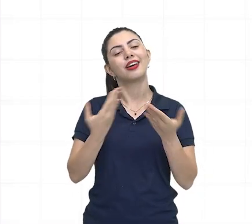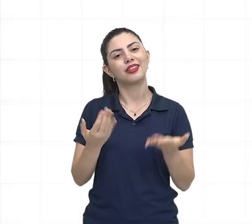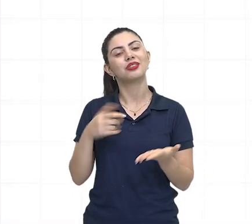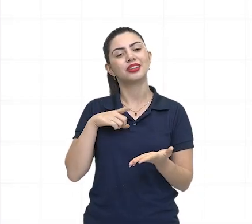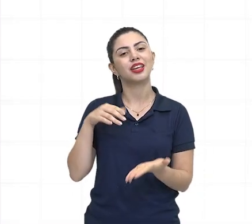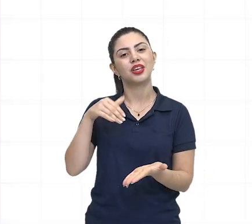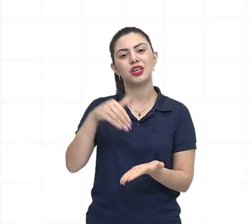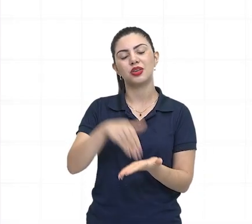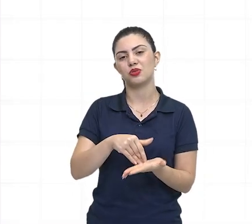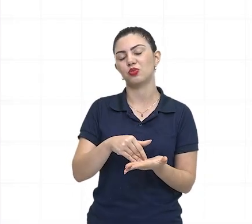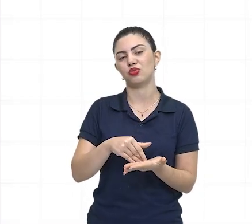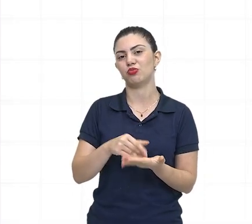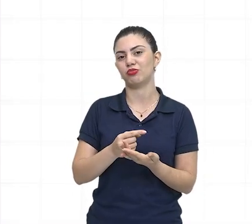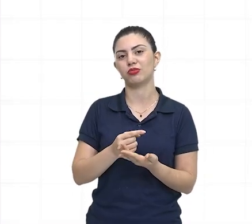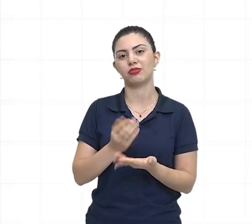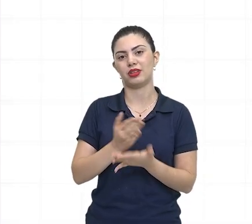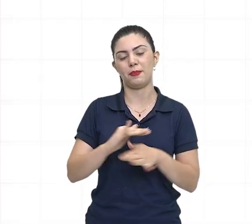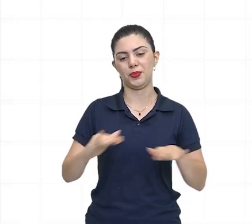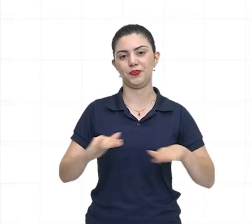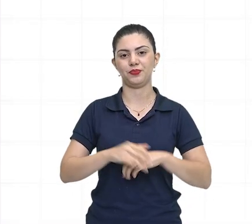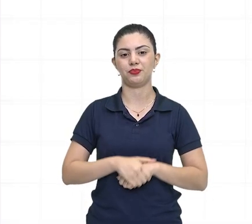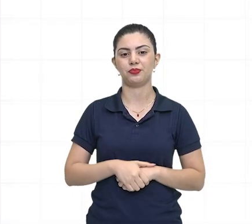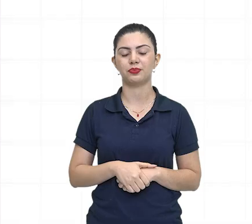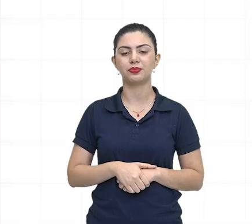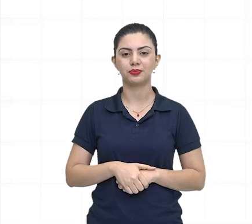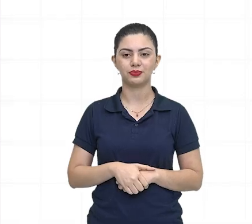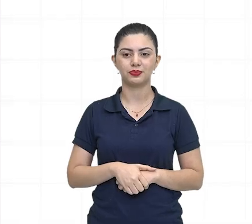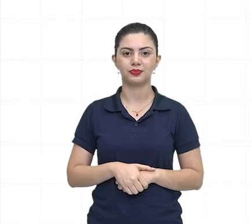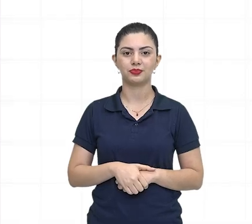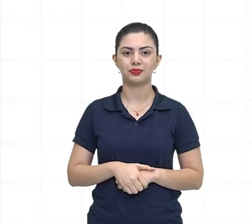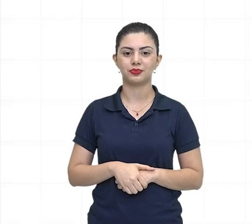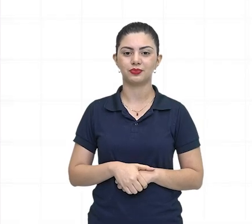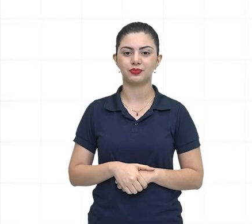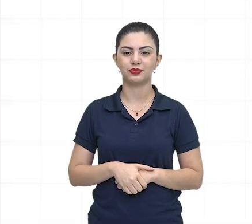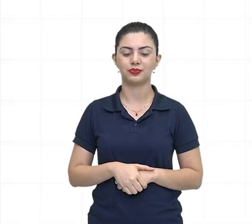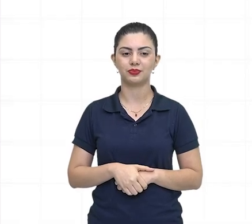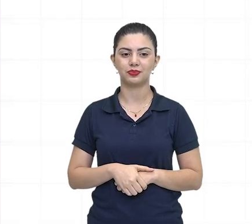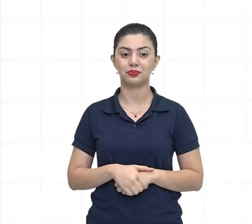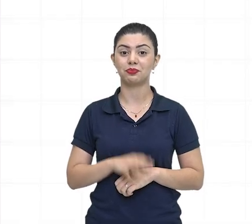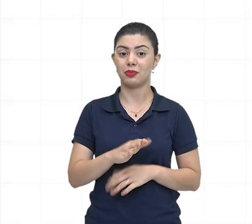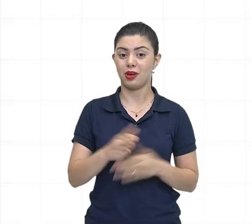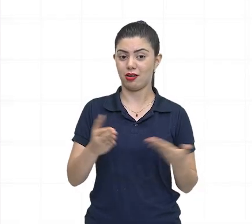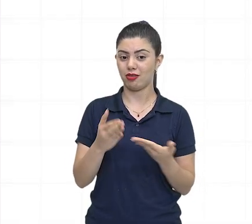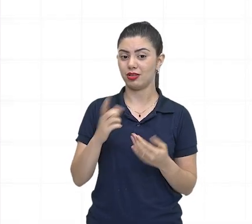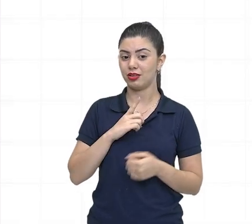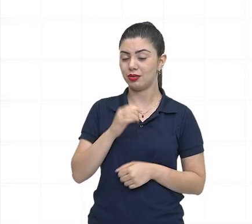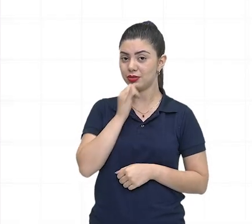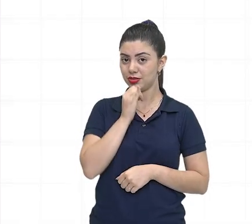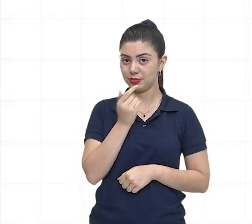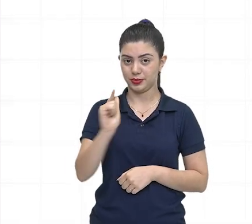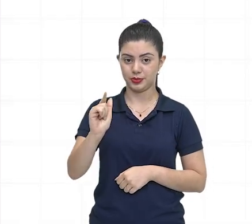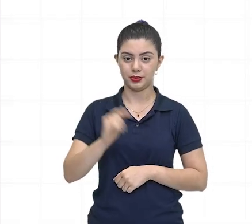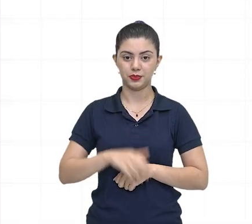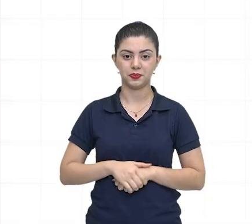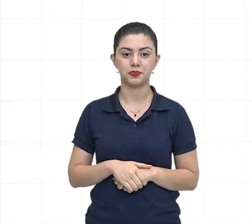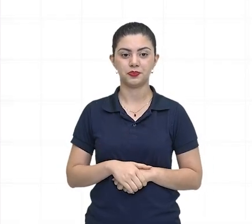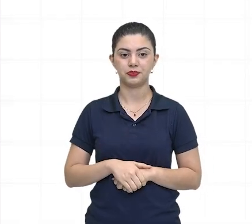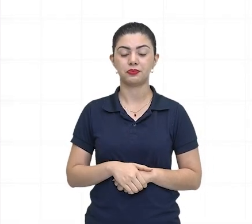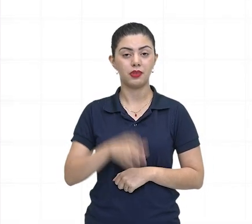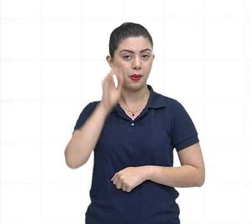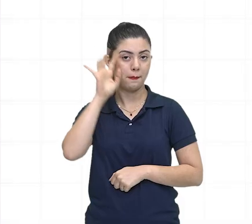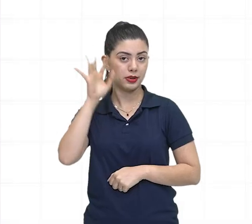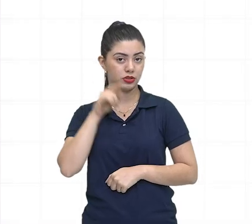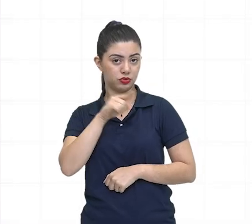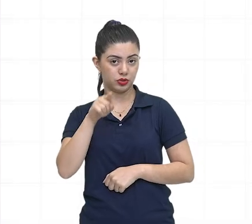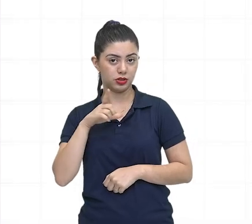fim. Beleza? Então vamos ver uma outra ideia, né? Olha uma outra ideia. Imagine que você